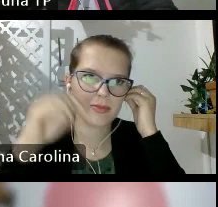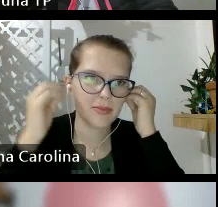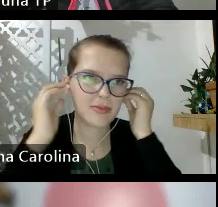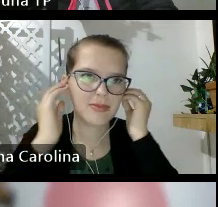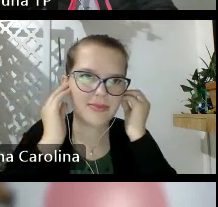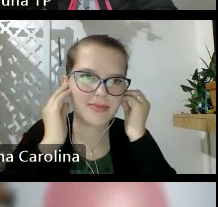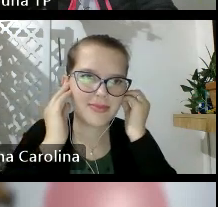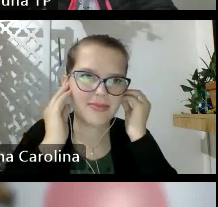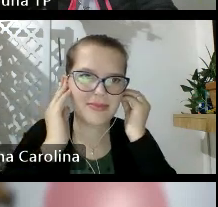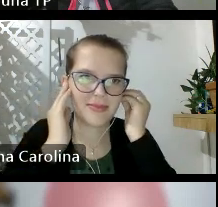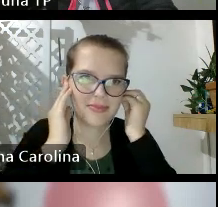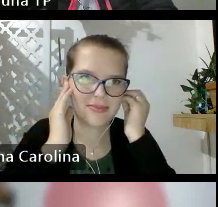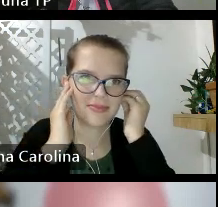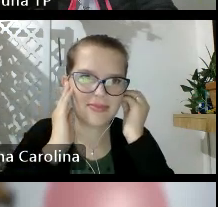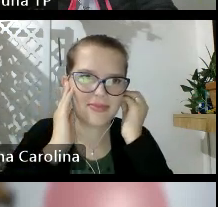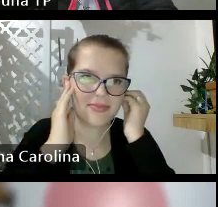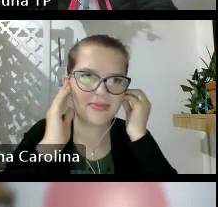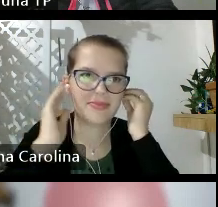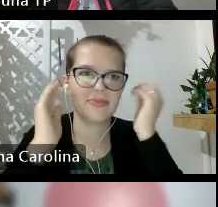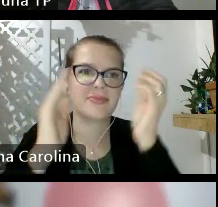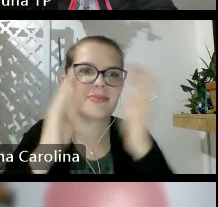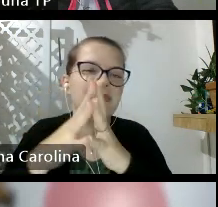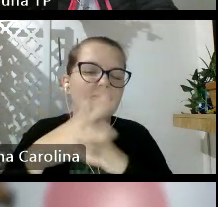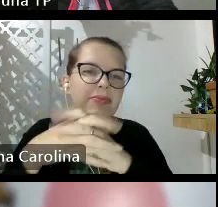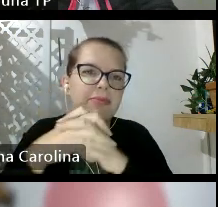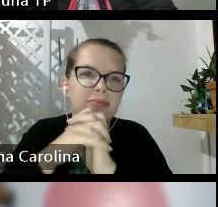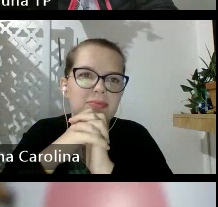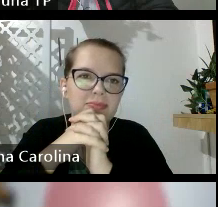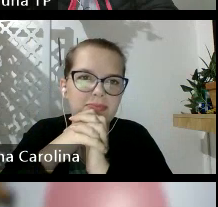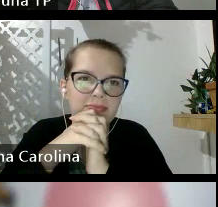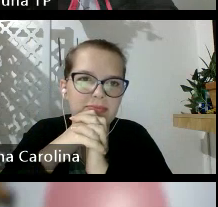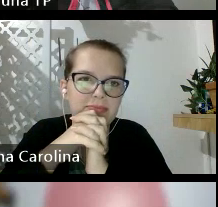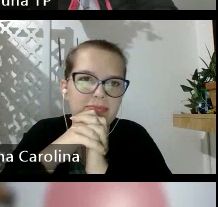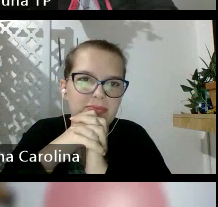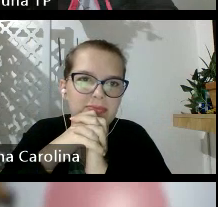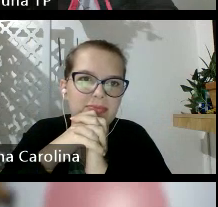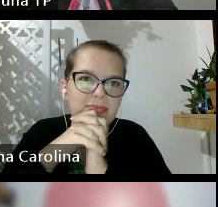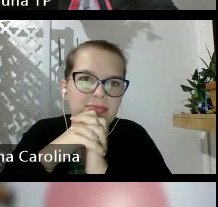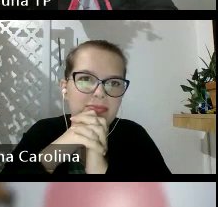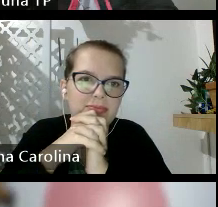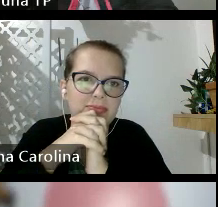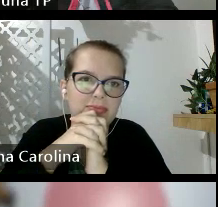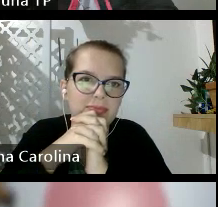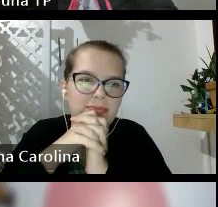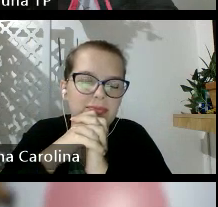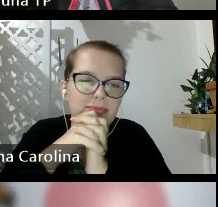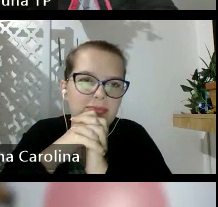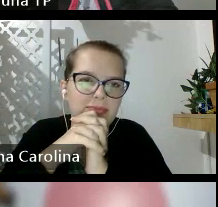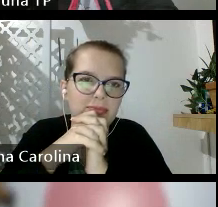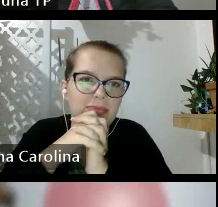com certeza. Hoje, nesse minuto, no Brasil existe